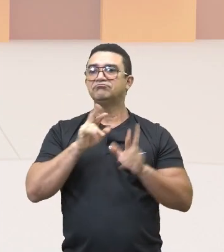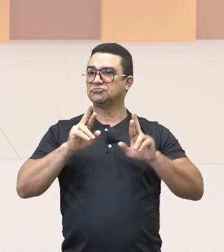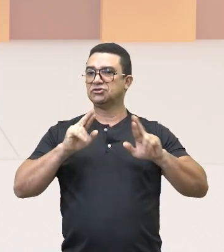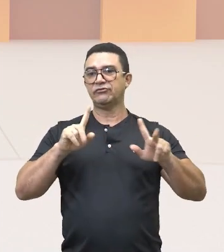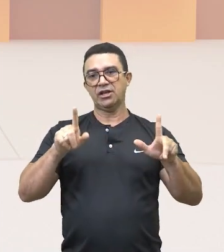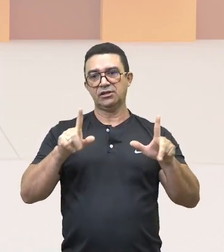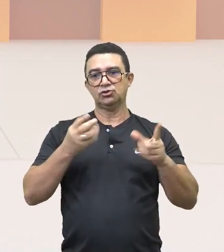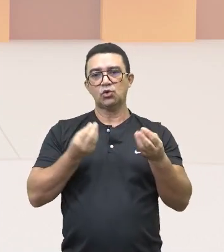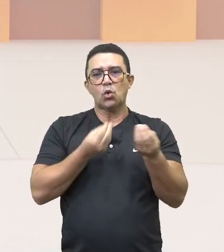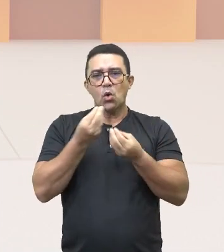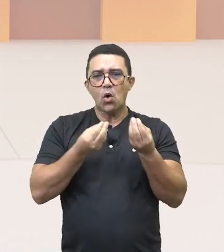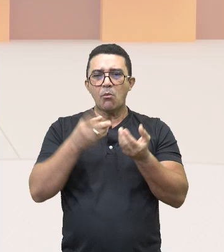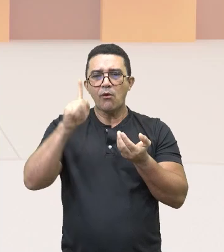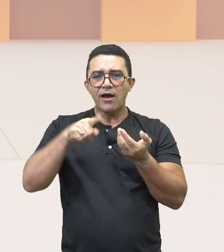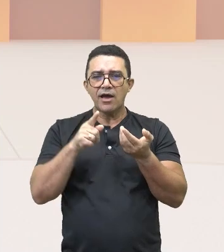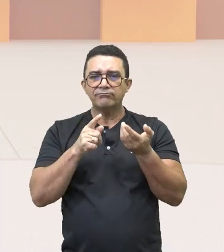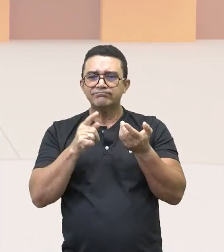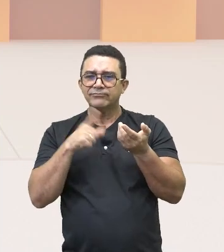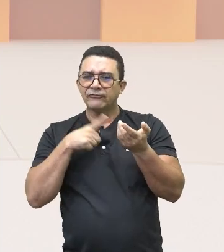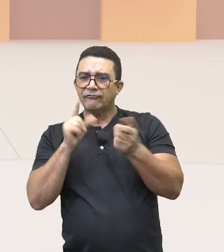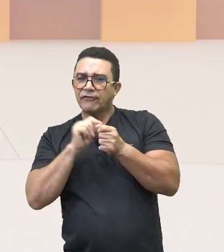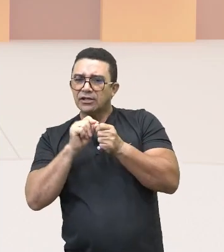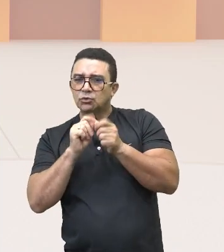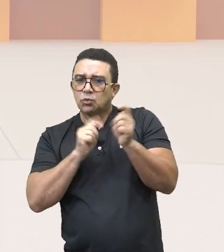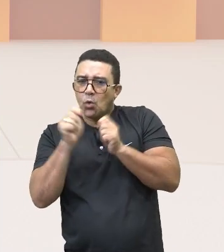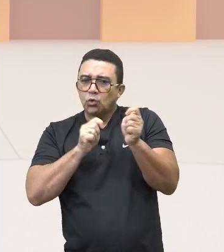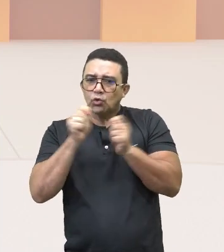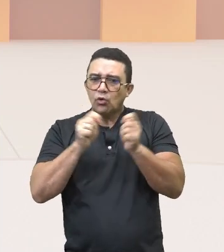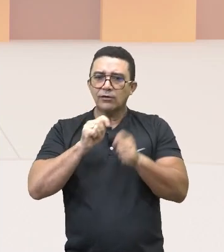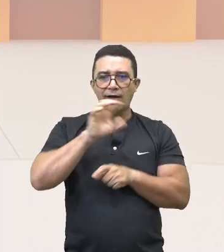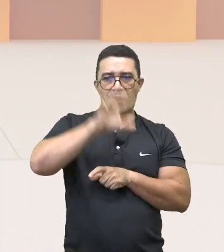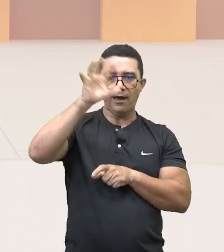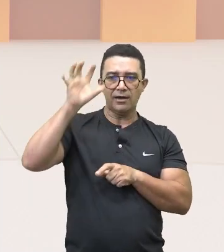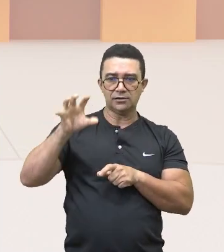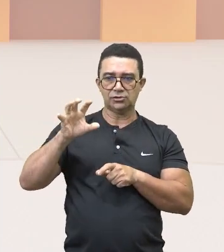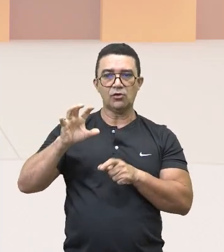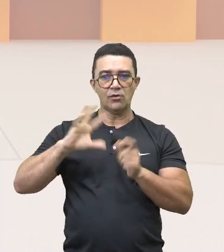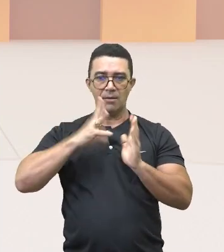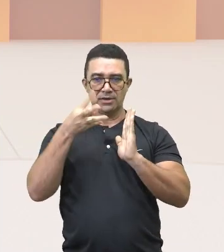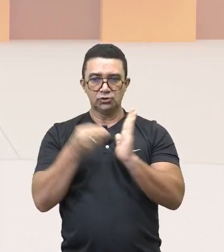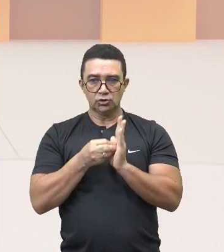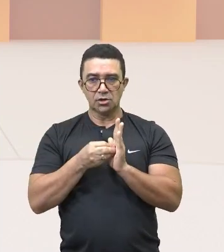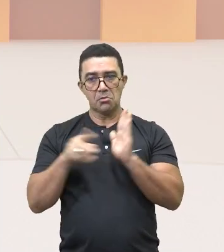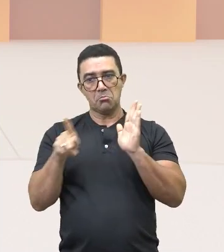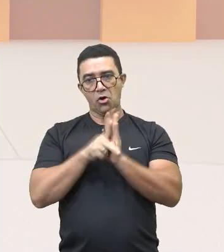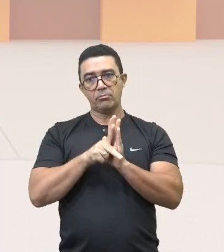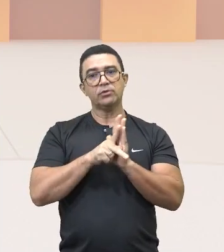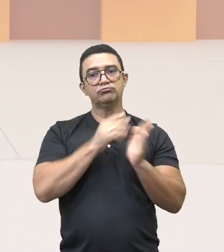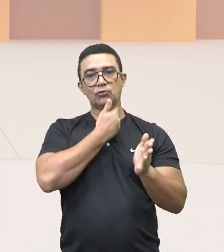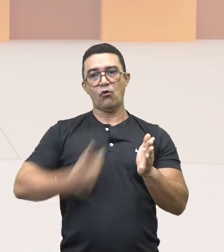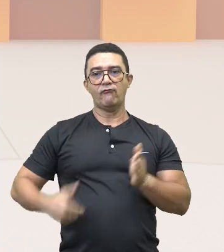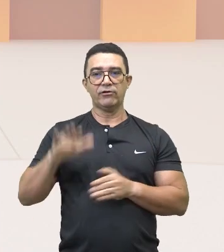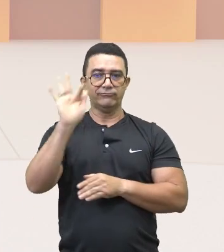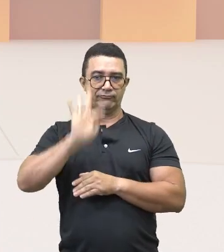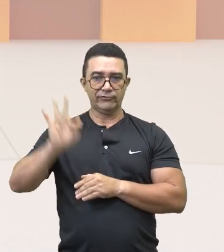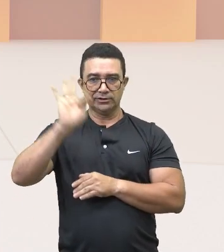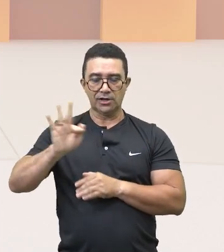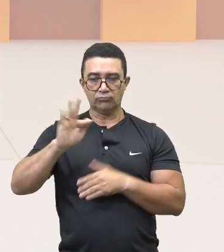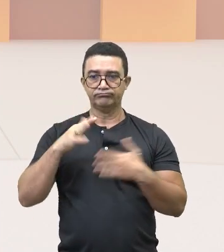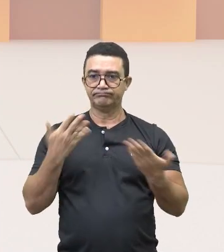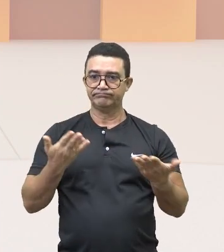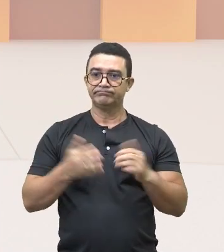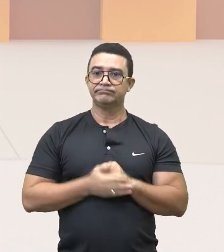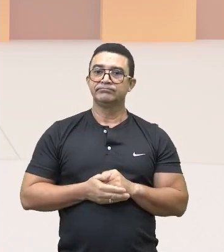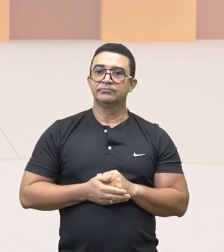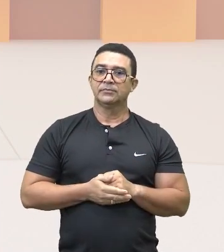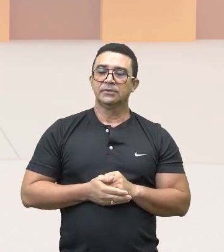de como é feito esse controle aqui da região amazônica pelo governo federal, né? Então você tem uma decisão hoje em dia, pessoal,